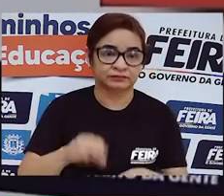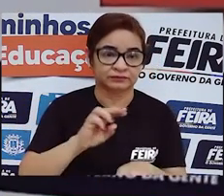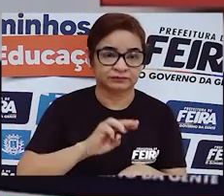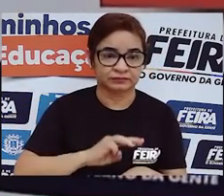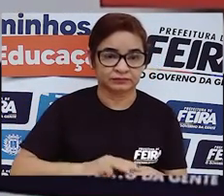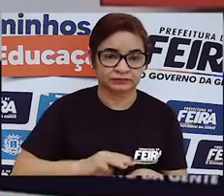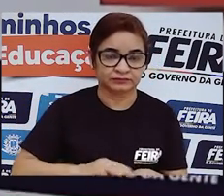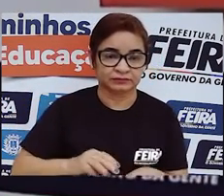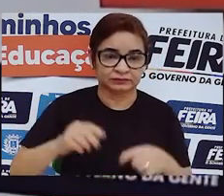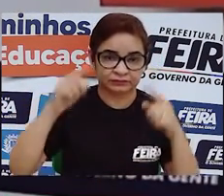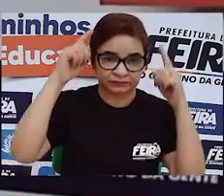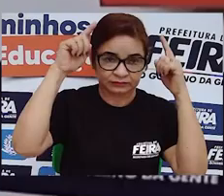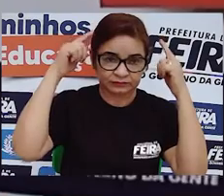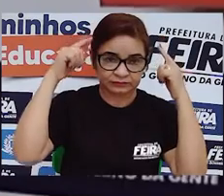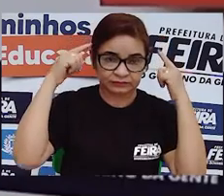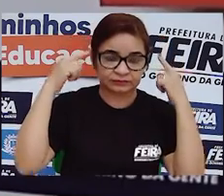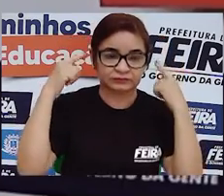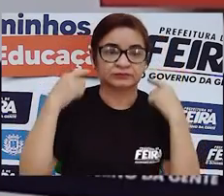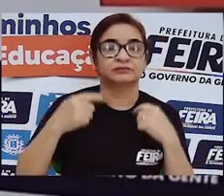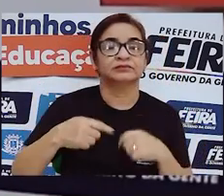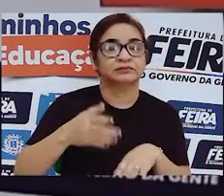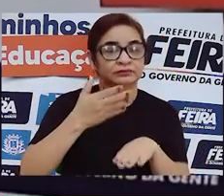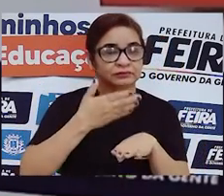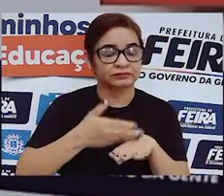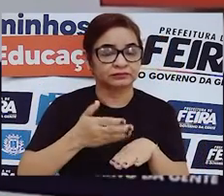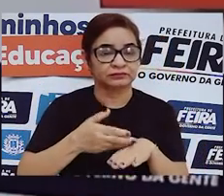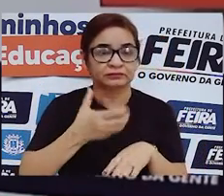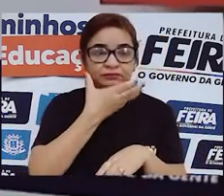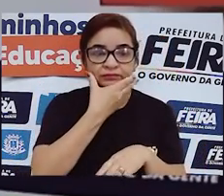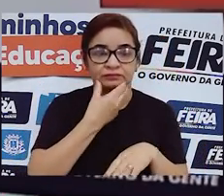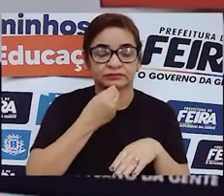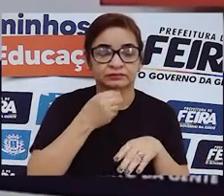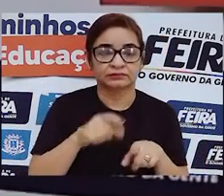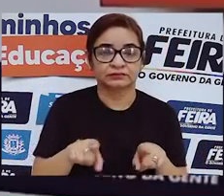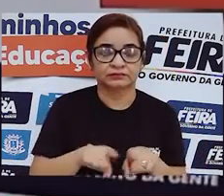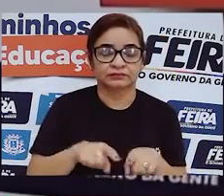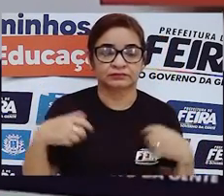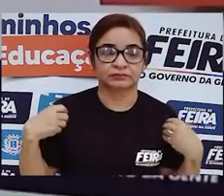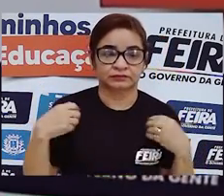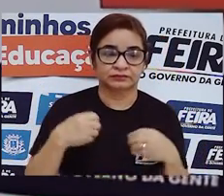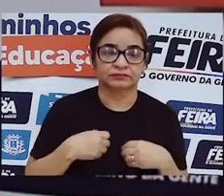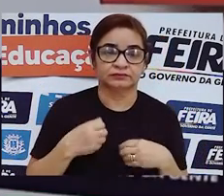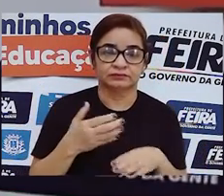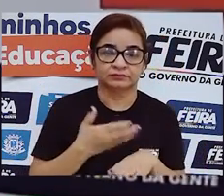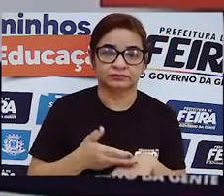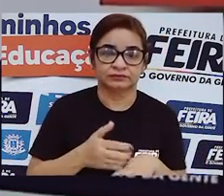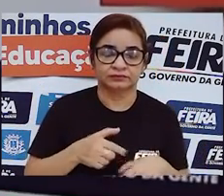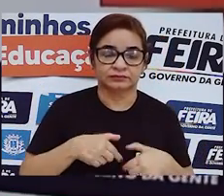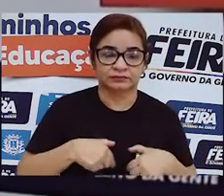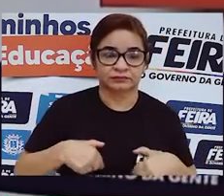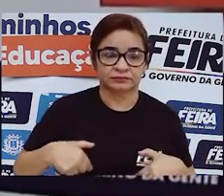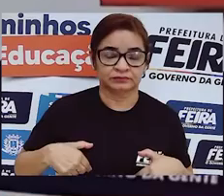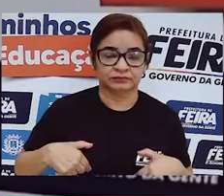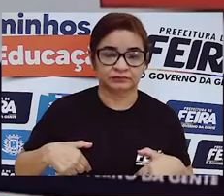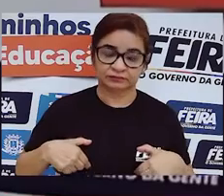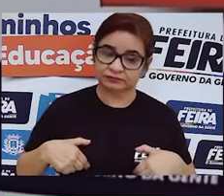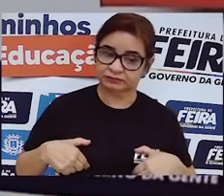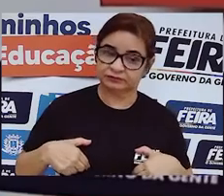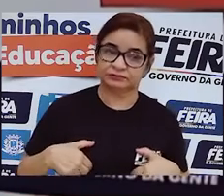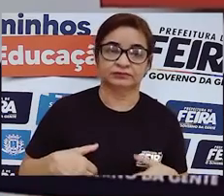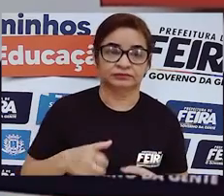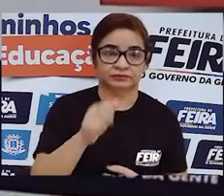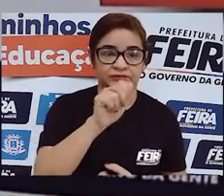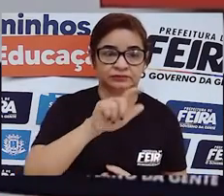estatura, afrodescendente, de pele parda, cabelos e barba crespo, grisalhos. Estou vestido com um guardapó